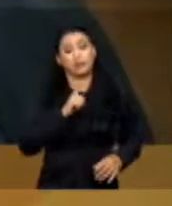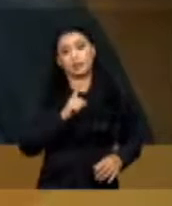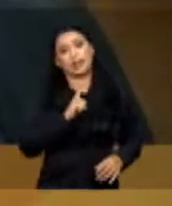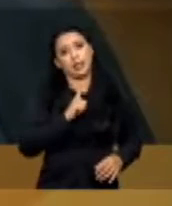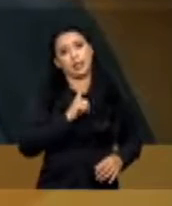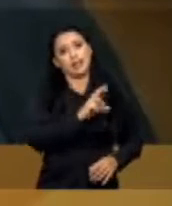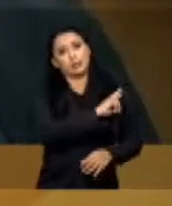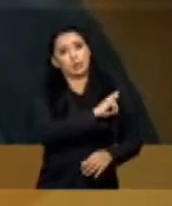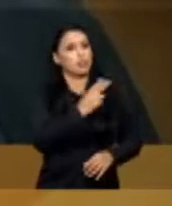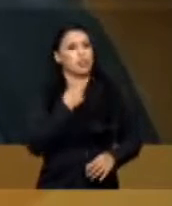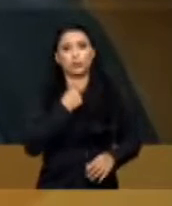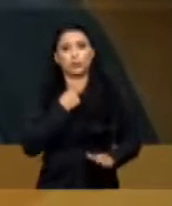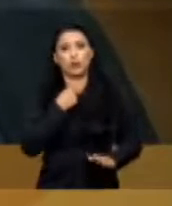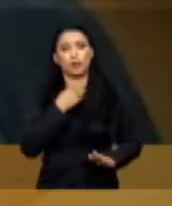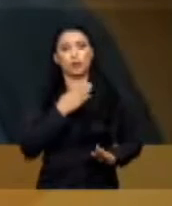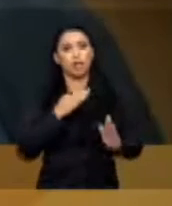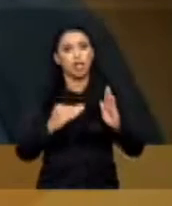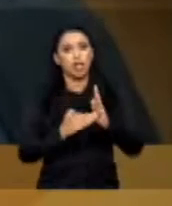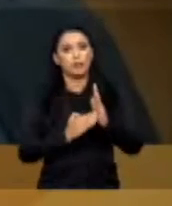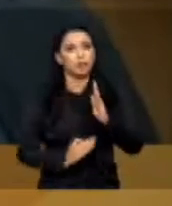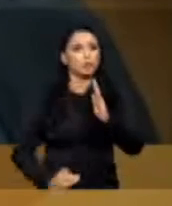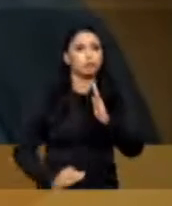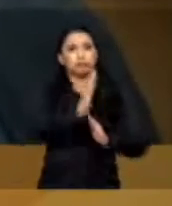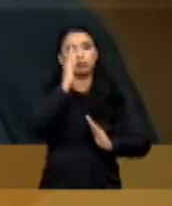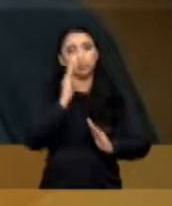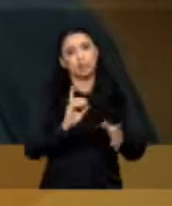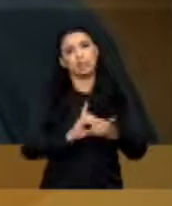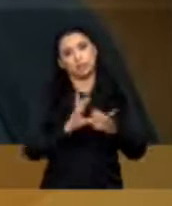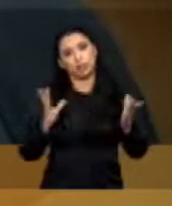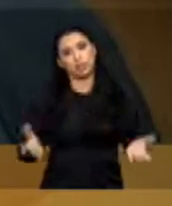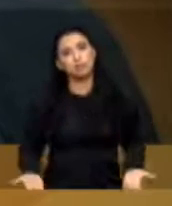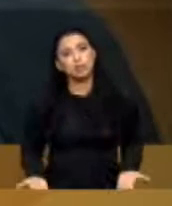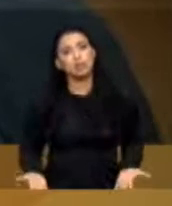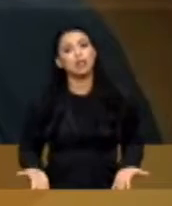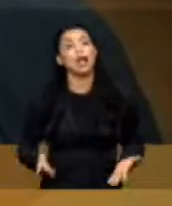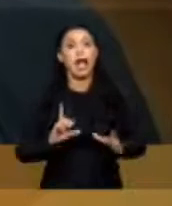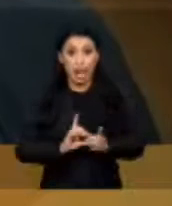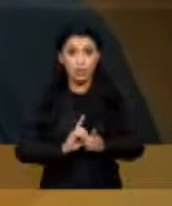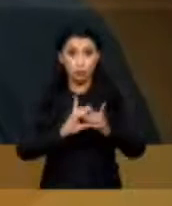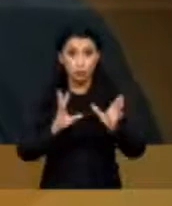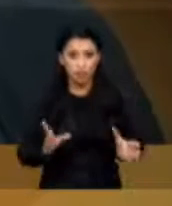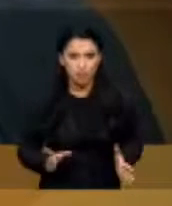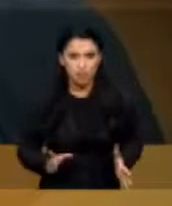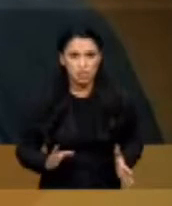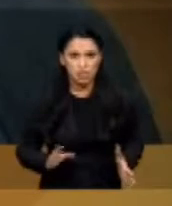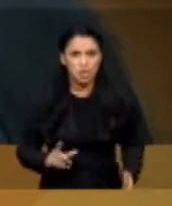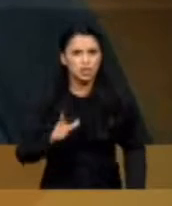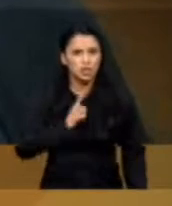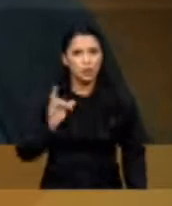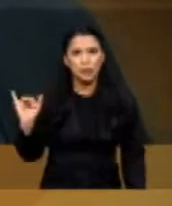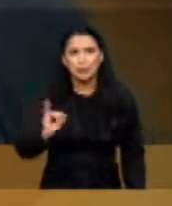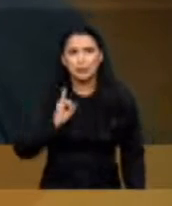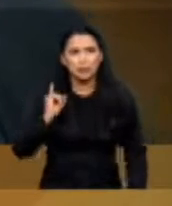ultrapassar os limites da estabilidade democrática do país. A democracia é um valor elevado